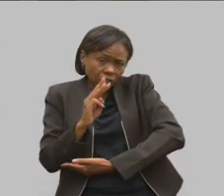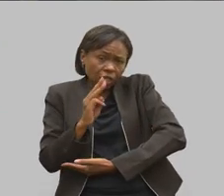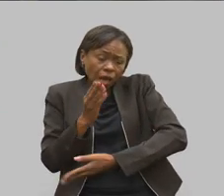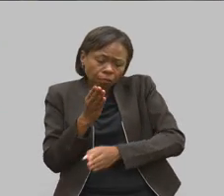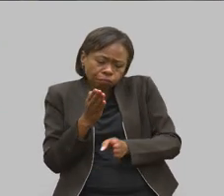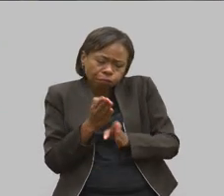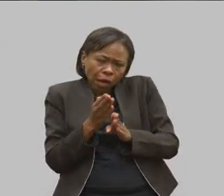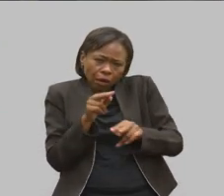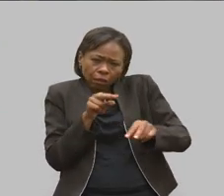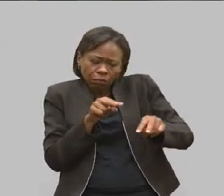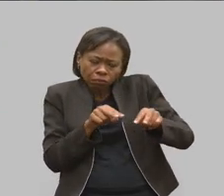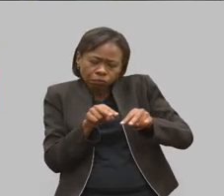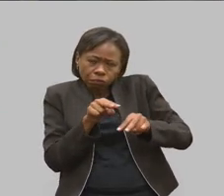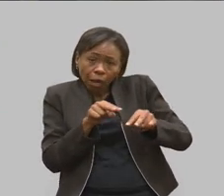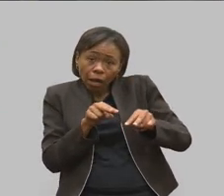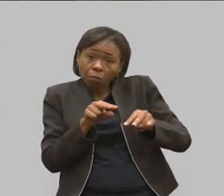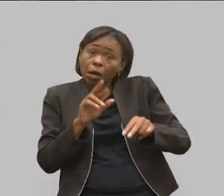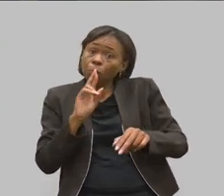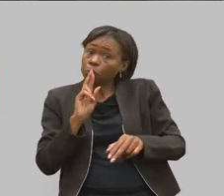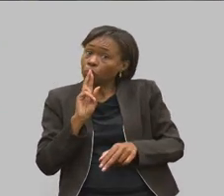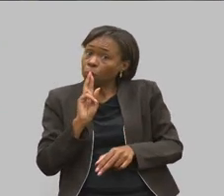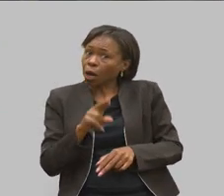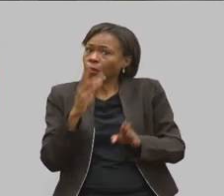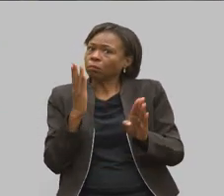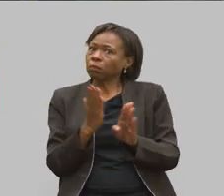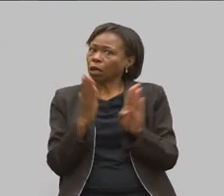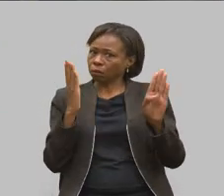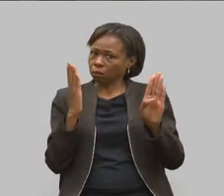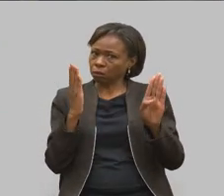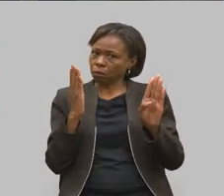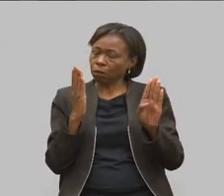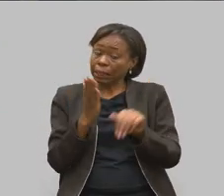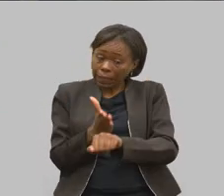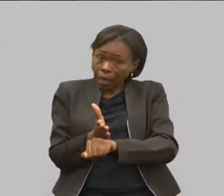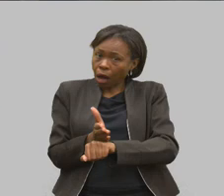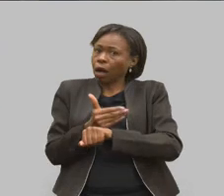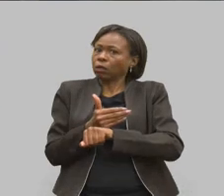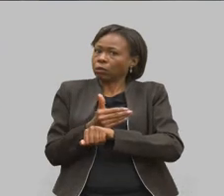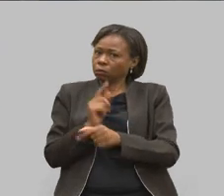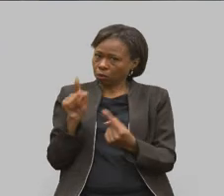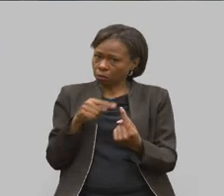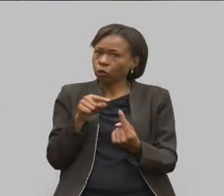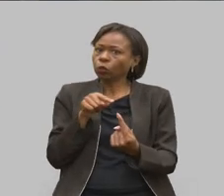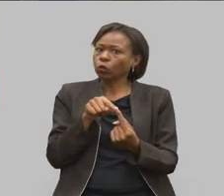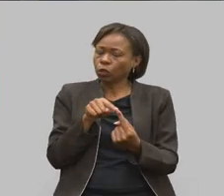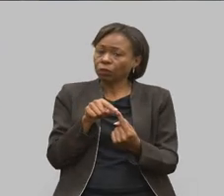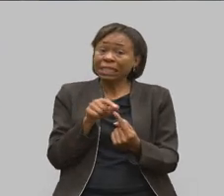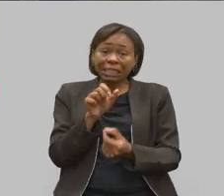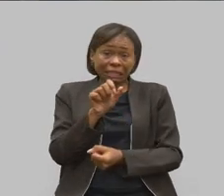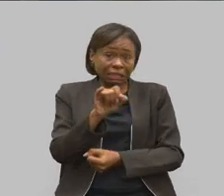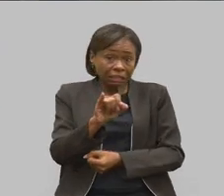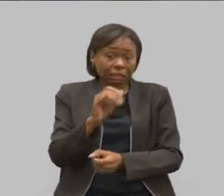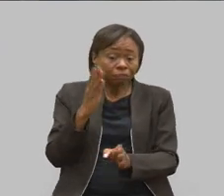resultado Esse é o objetivo né triagem ela tem que ser precoce uma vez identificada